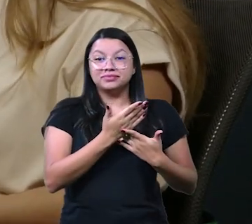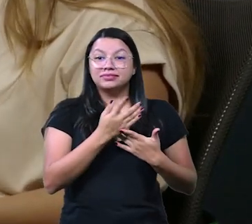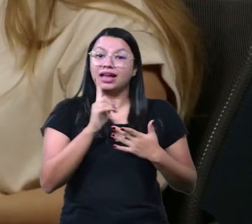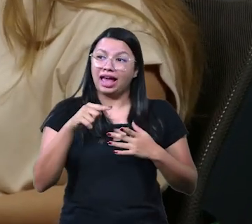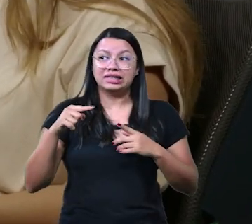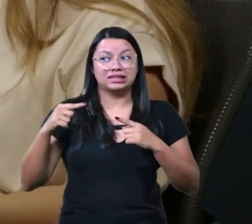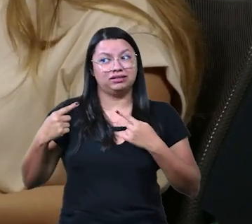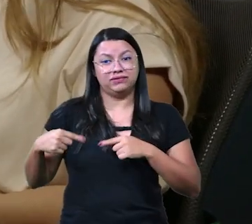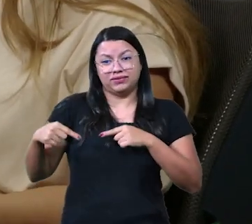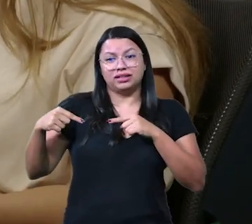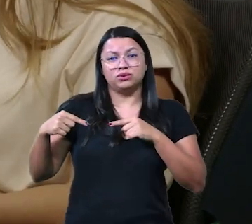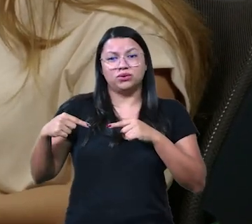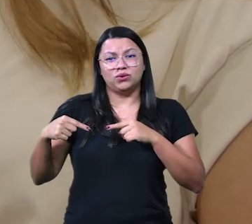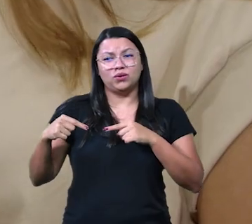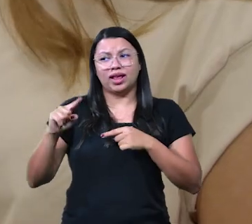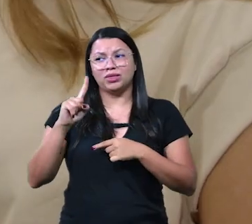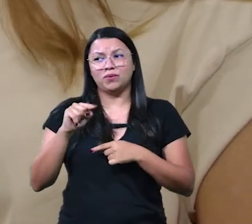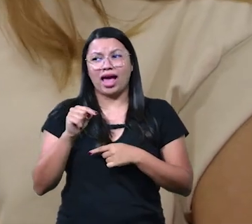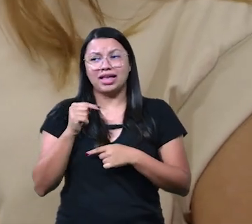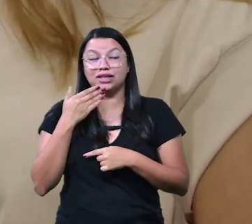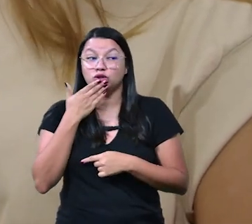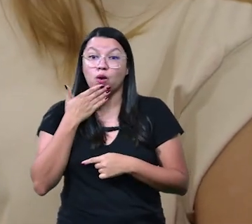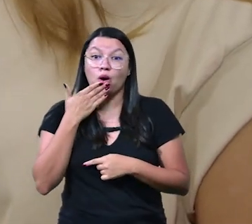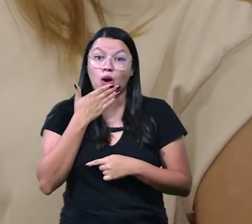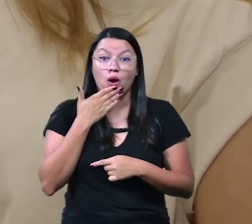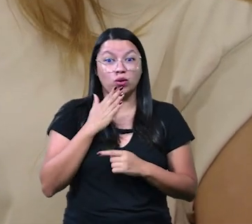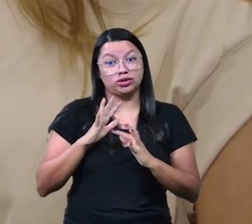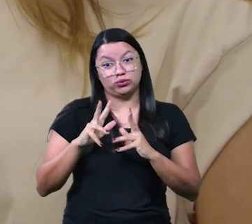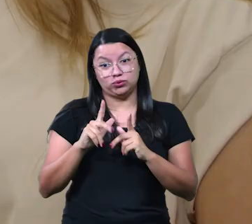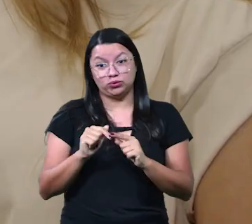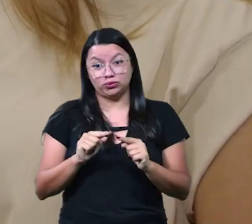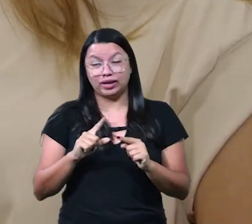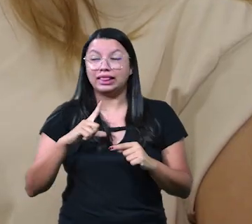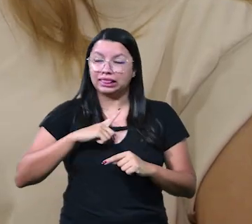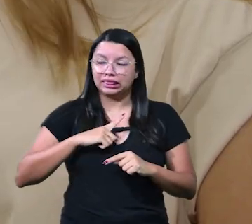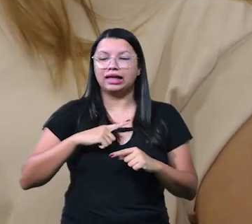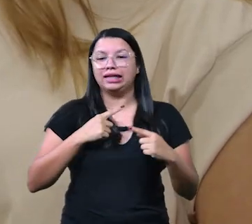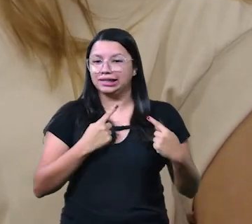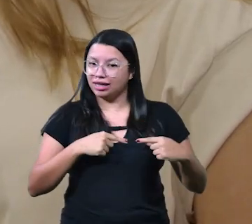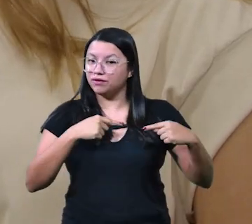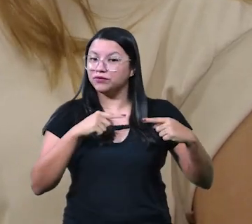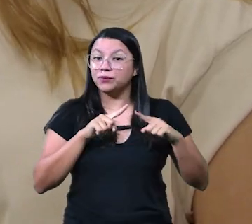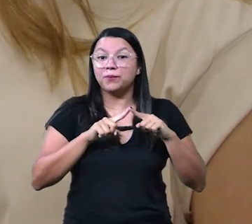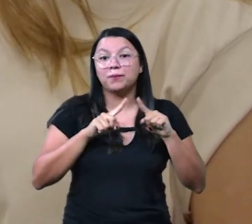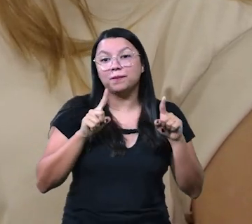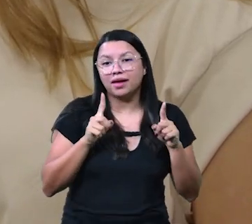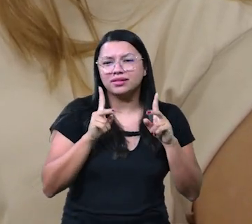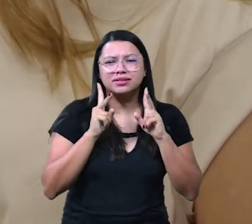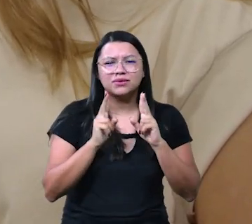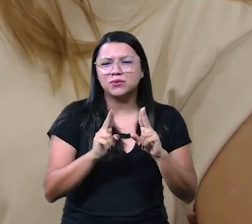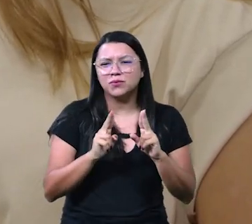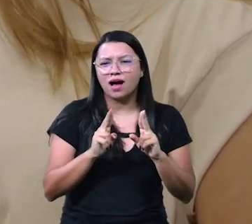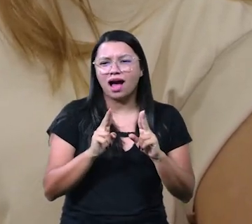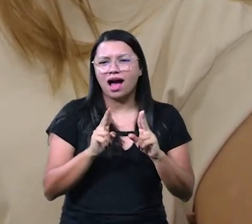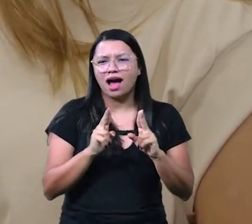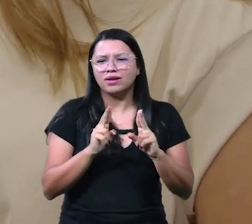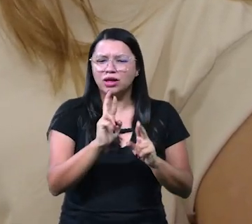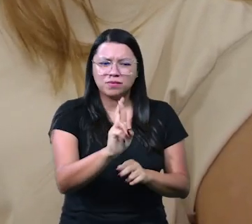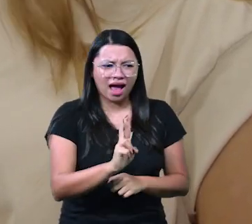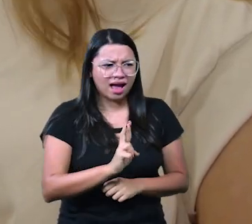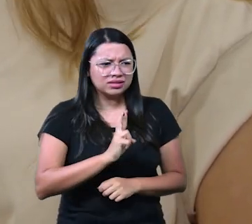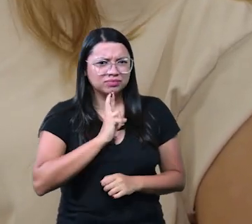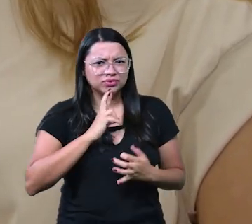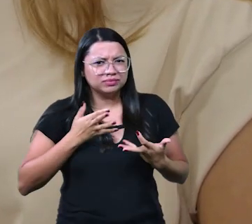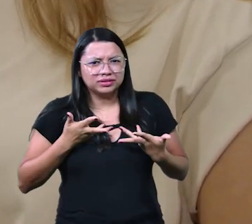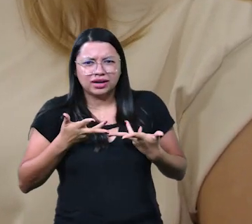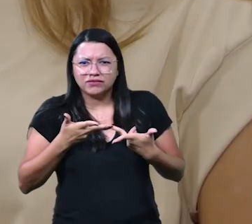sim, ela não é um céu de brigadeiros, né? Ela tem, sim, seus desafios, mas ao mesmo tempo ela é muito recompensadora, porque ela